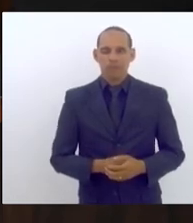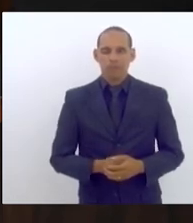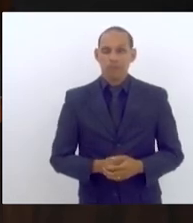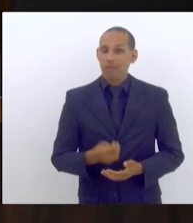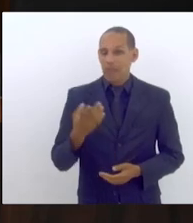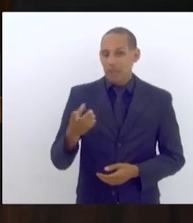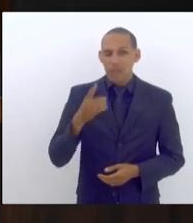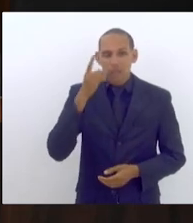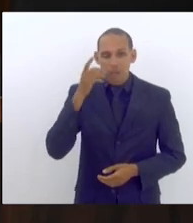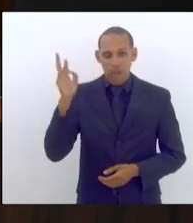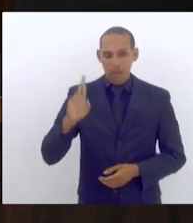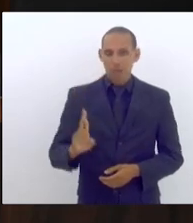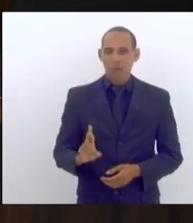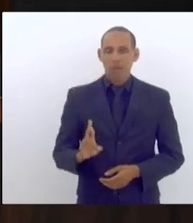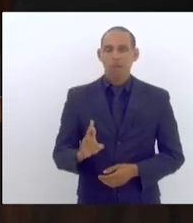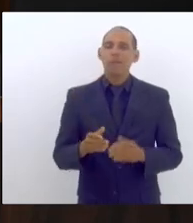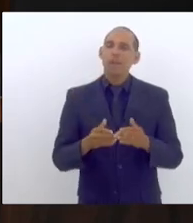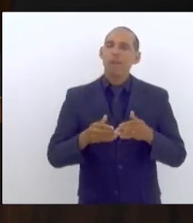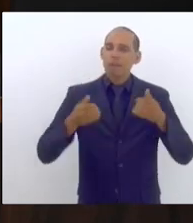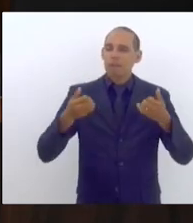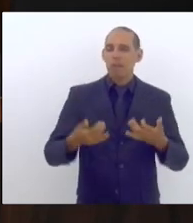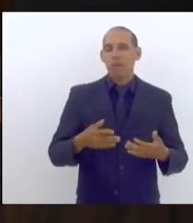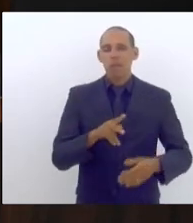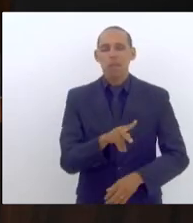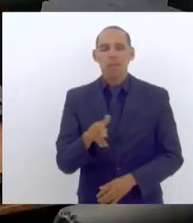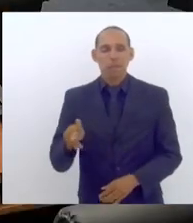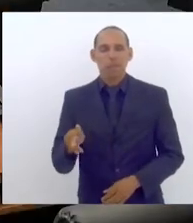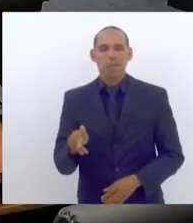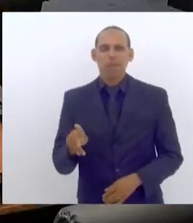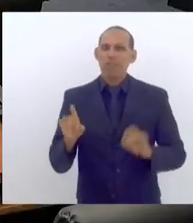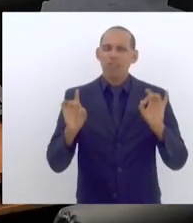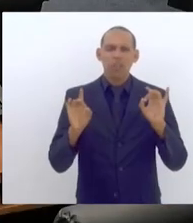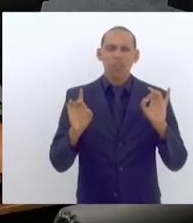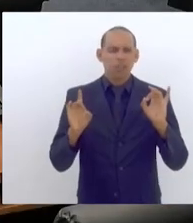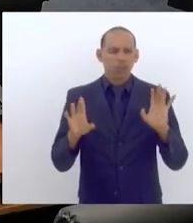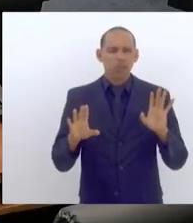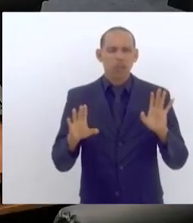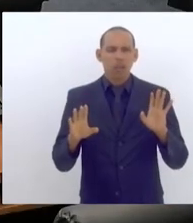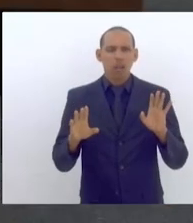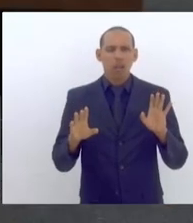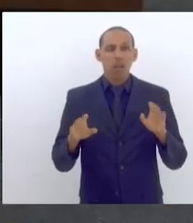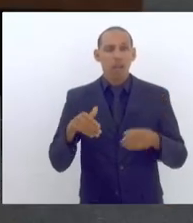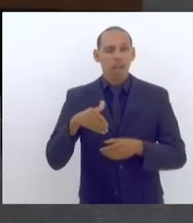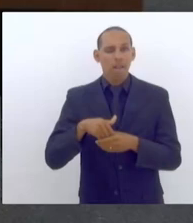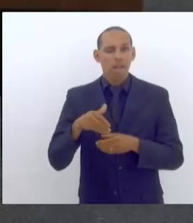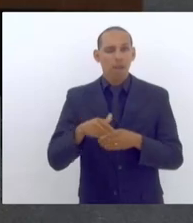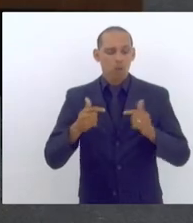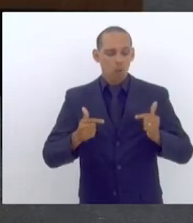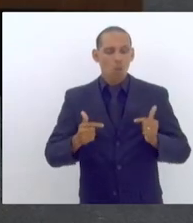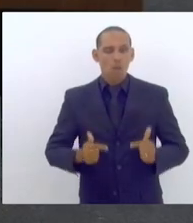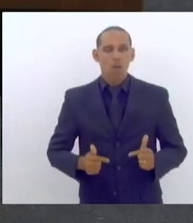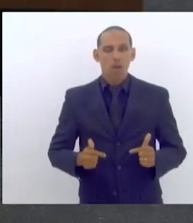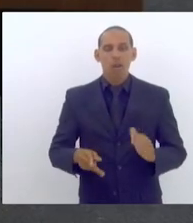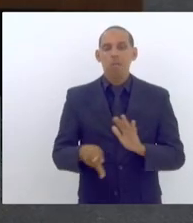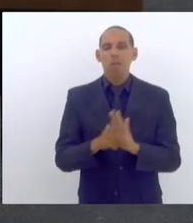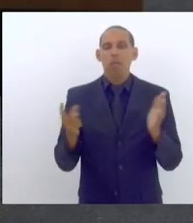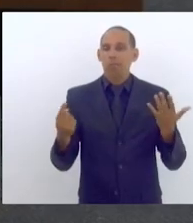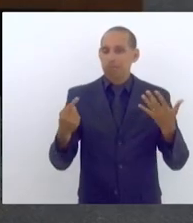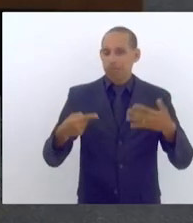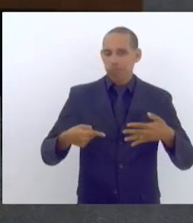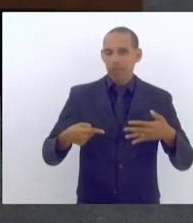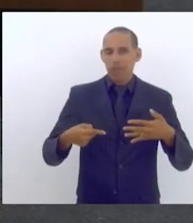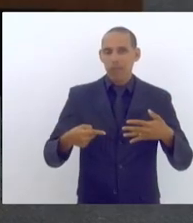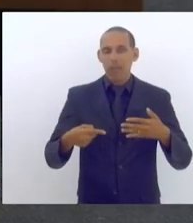Deputada Renata Souza. Pela ordem, senhora presidenta, só para consignar o voto em abstenção da bancada do PSOL